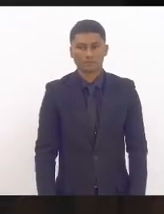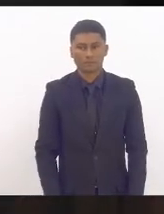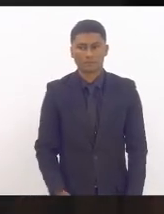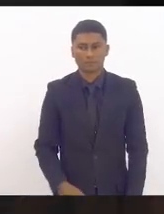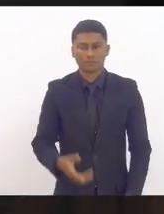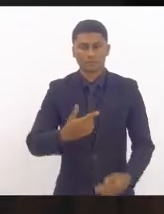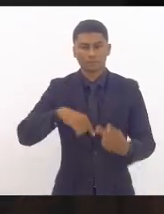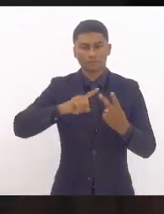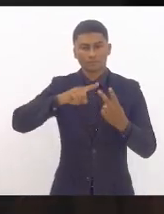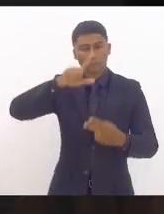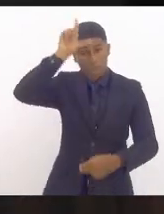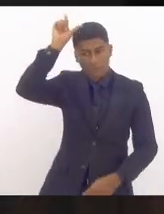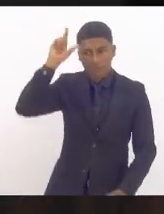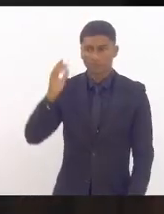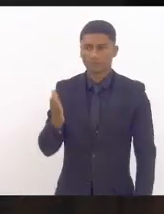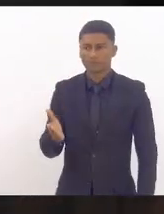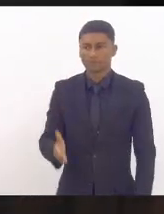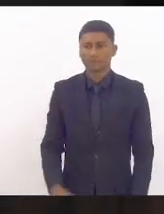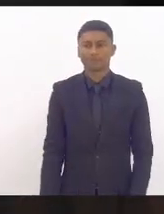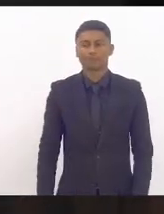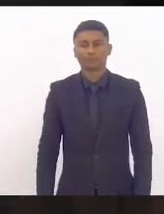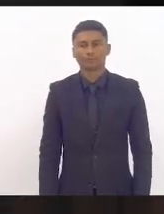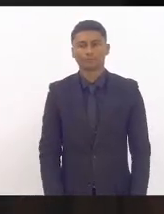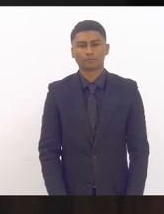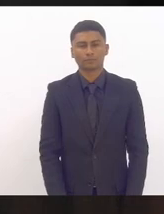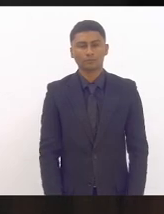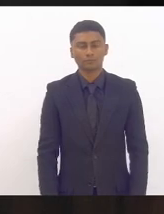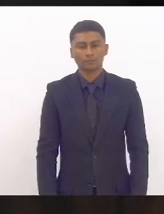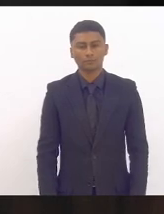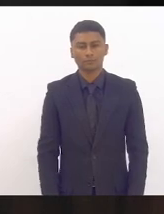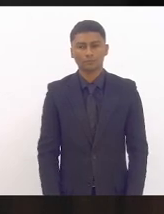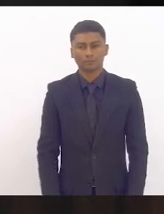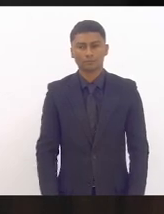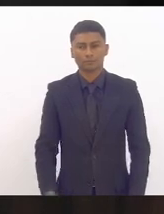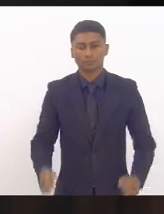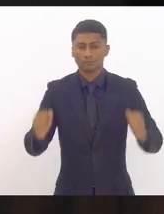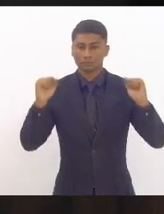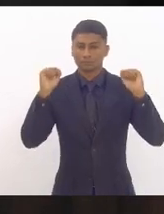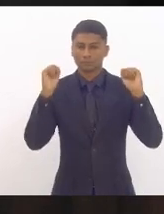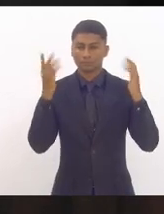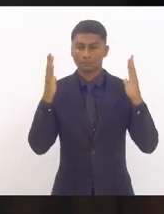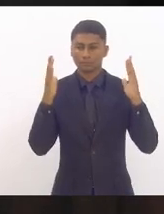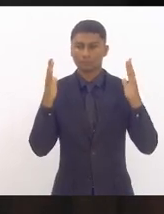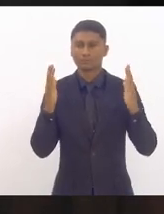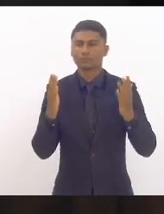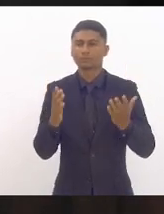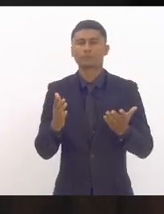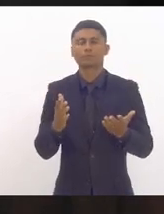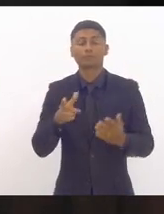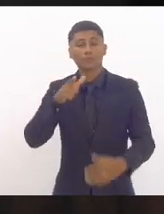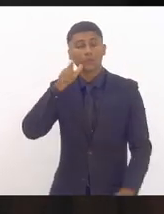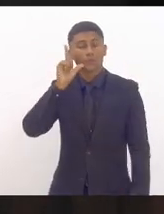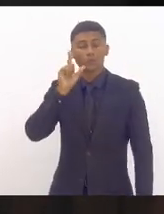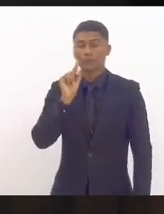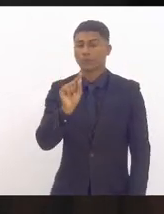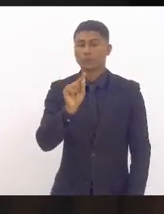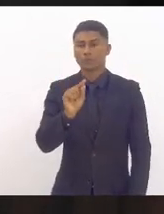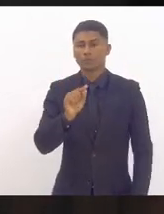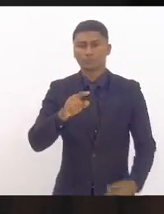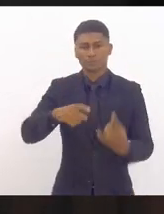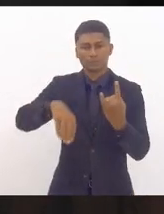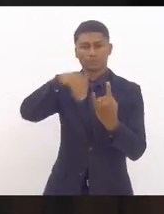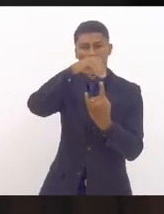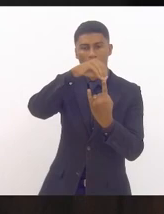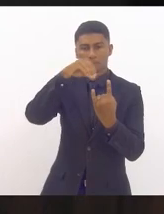Luiz Paulo, queria aqui saudar a deputada Renata. No dia de ontem, a Fiocruz